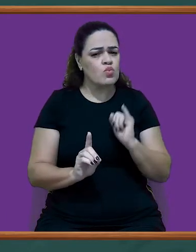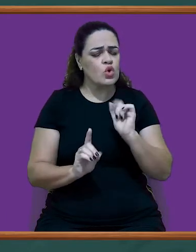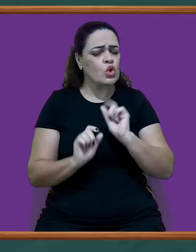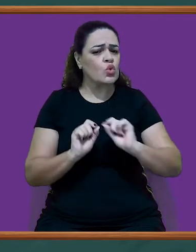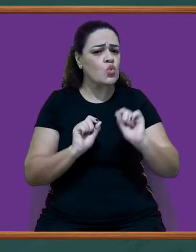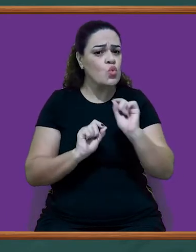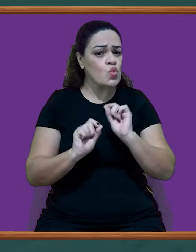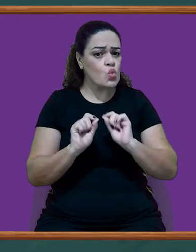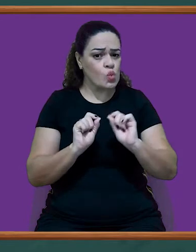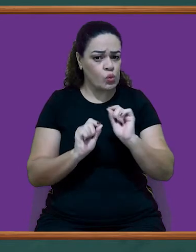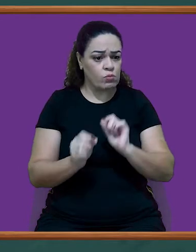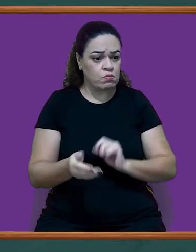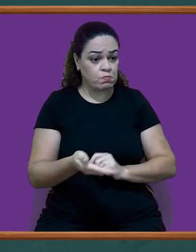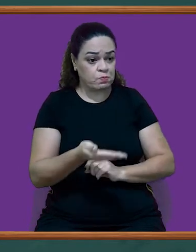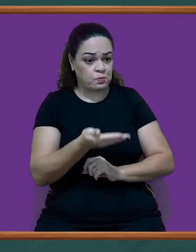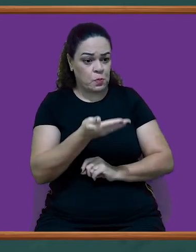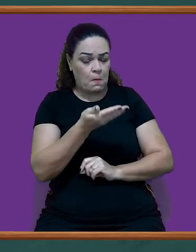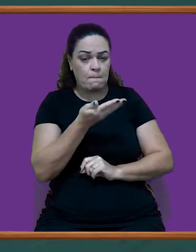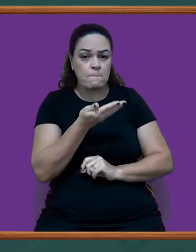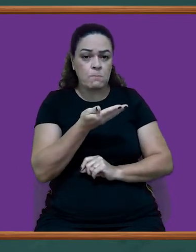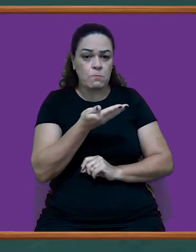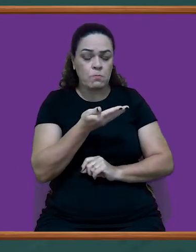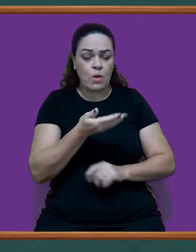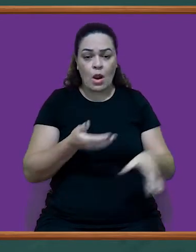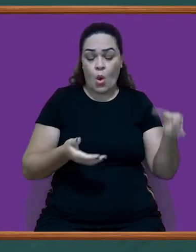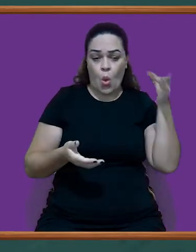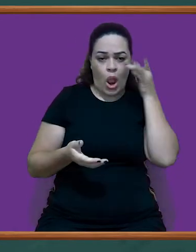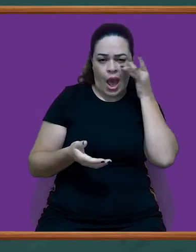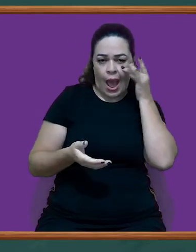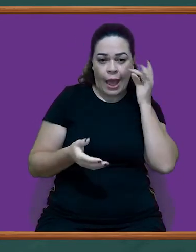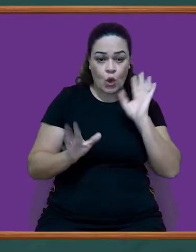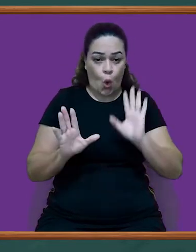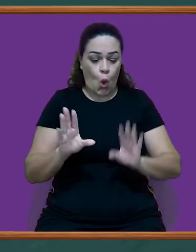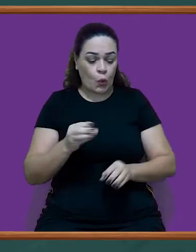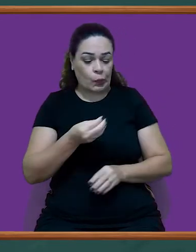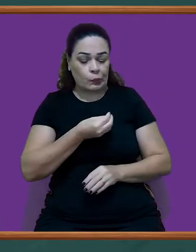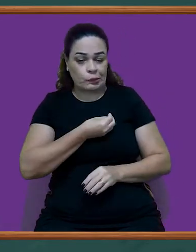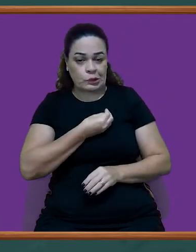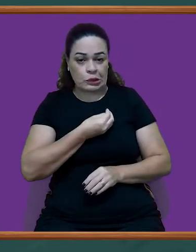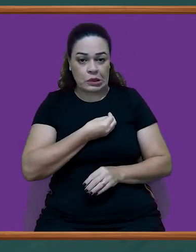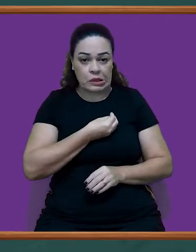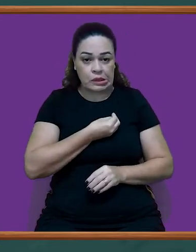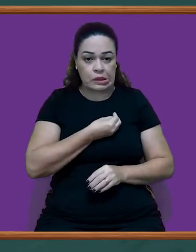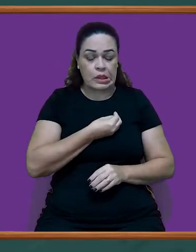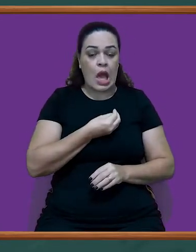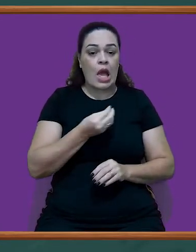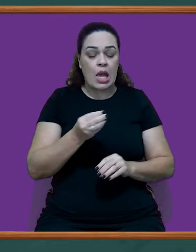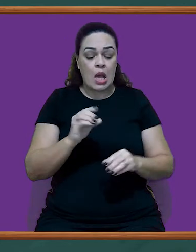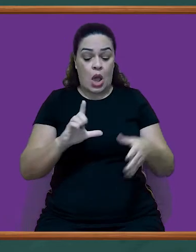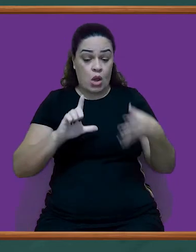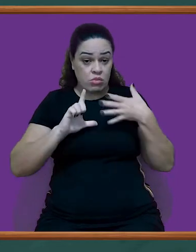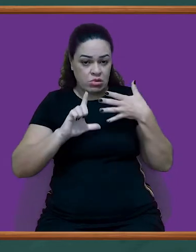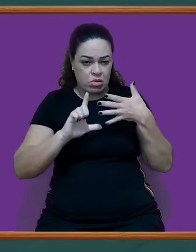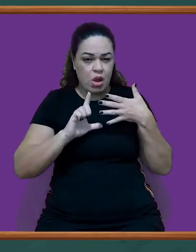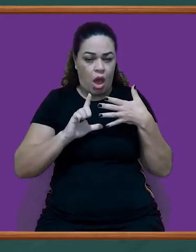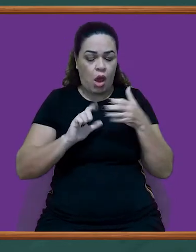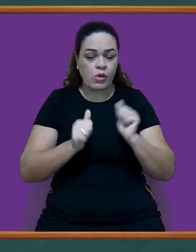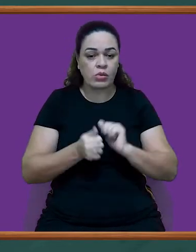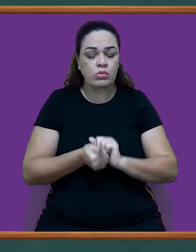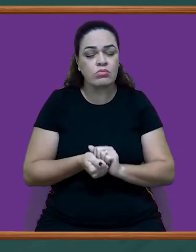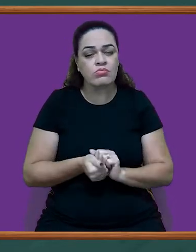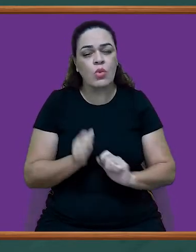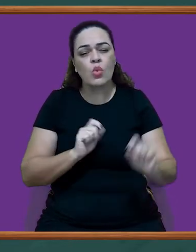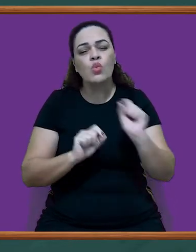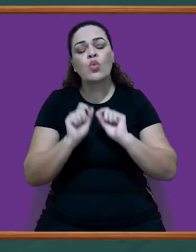hora de fazer Hobby seja quando você for jogar online ou presencial é primeiro movimentar o rei porque